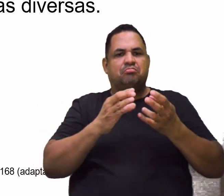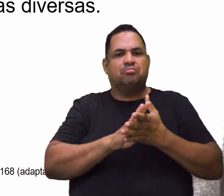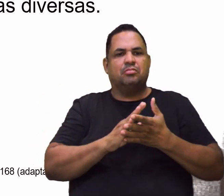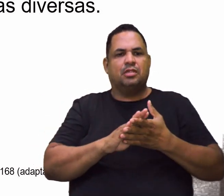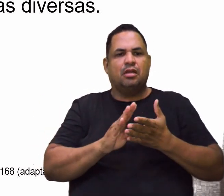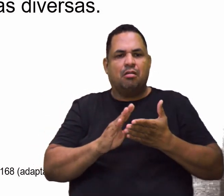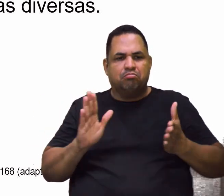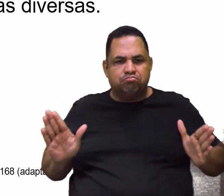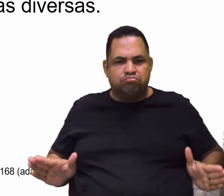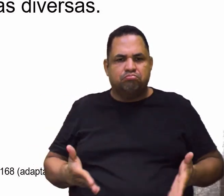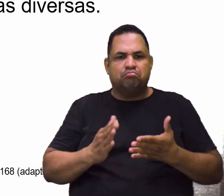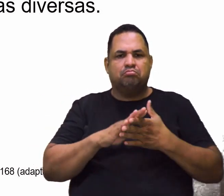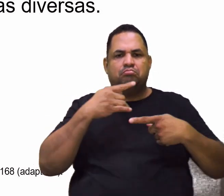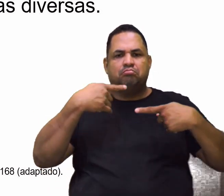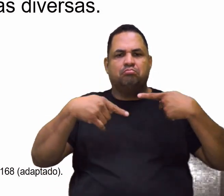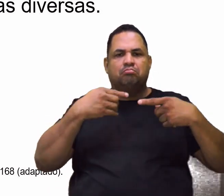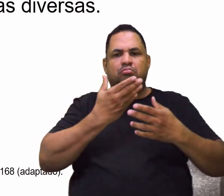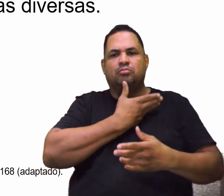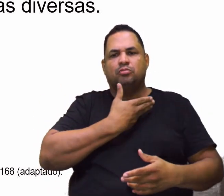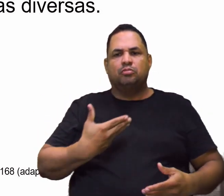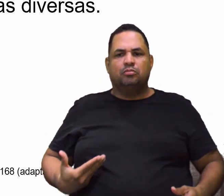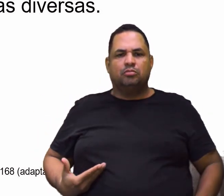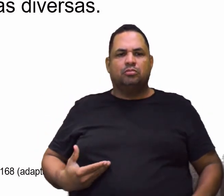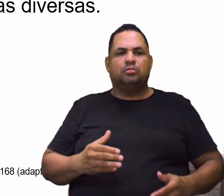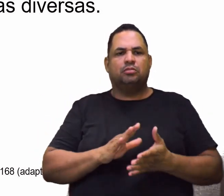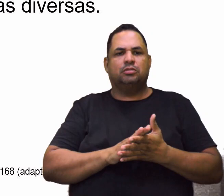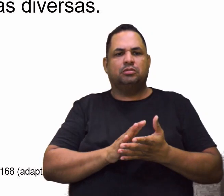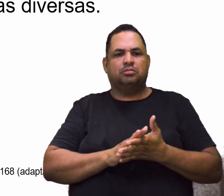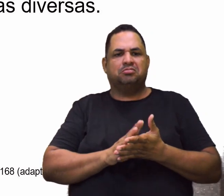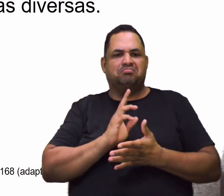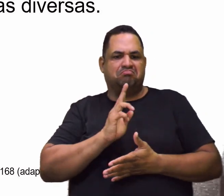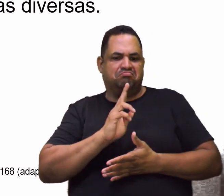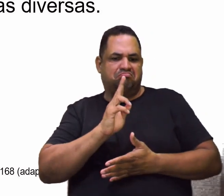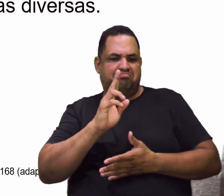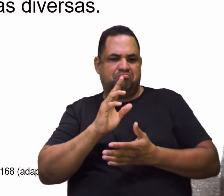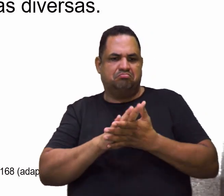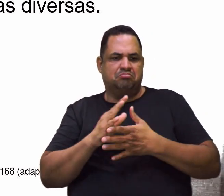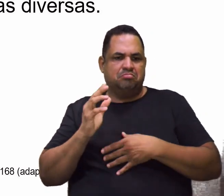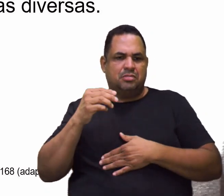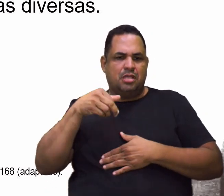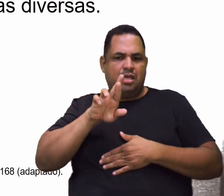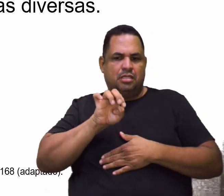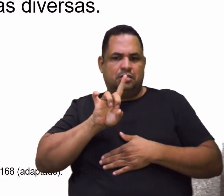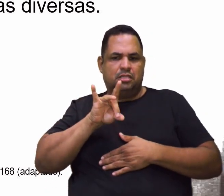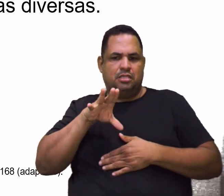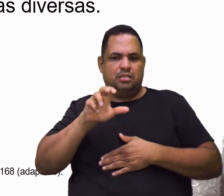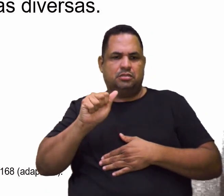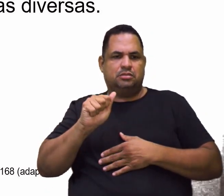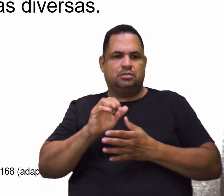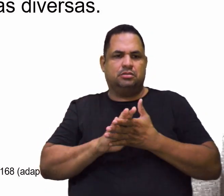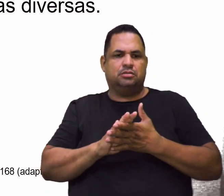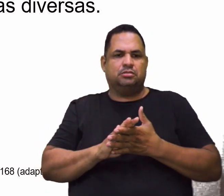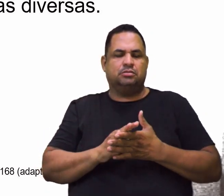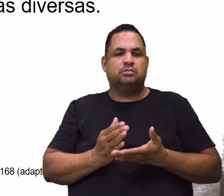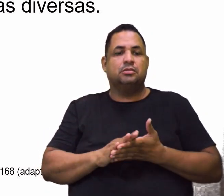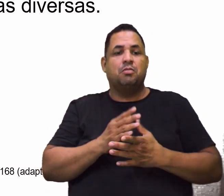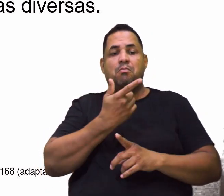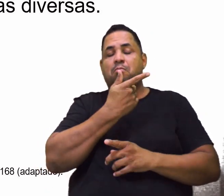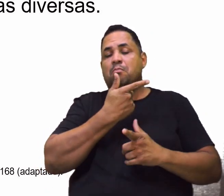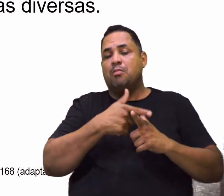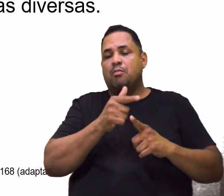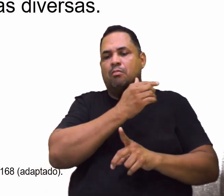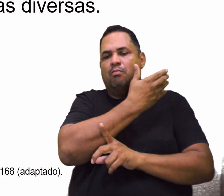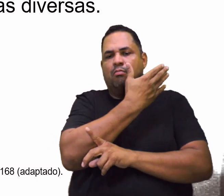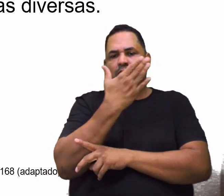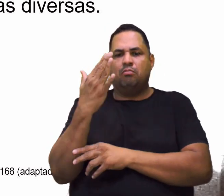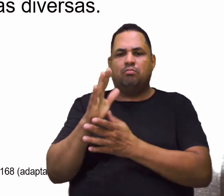entre conservadores e radicais. Questões dessa natureza, que nós apresentamos anteriormente,